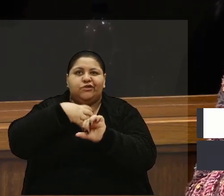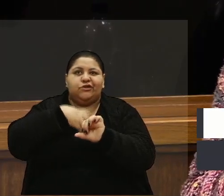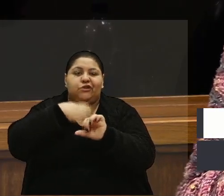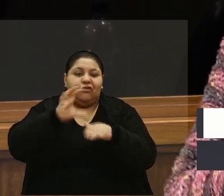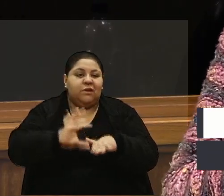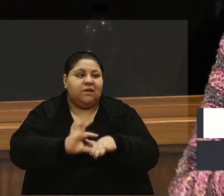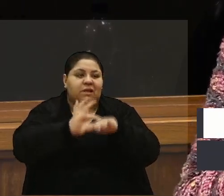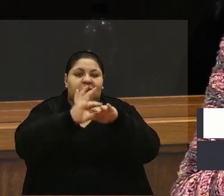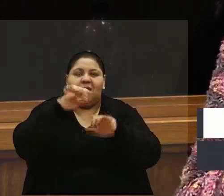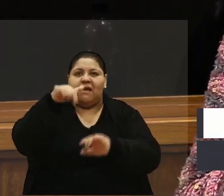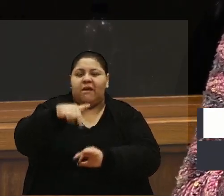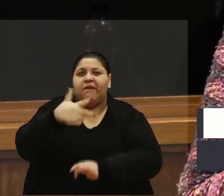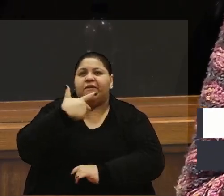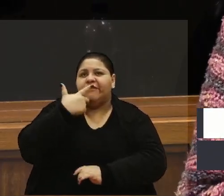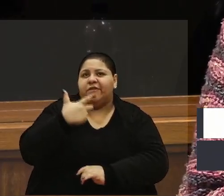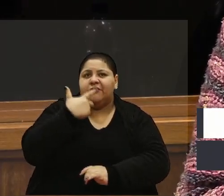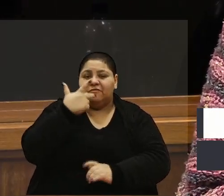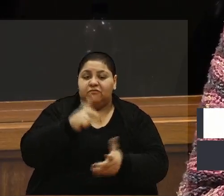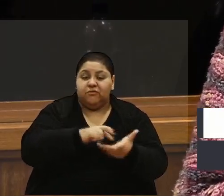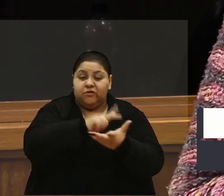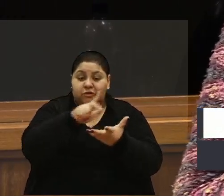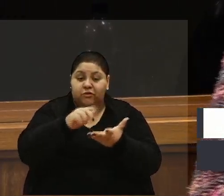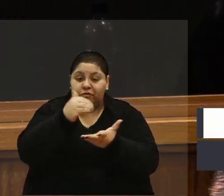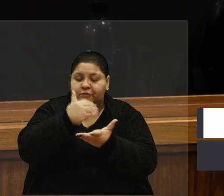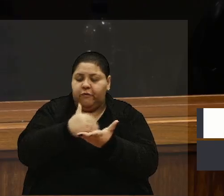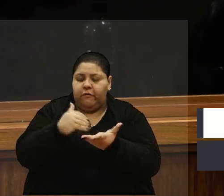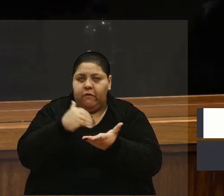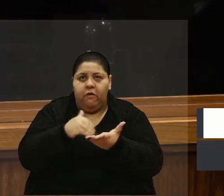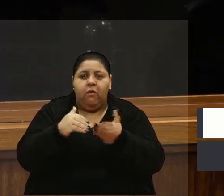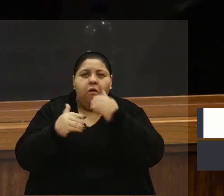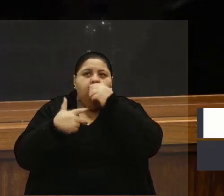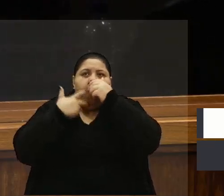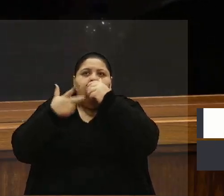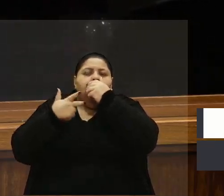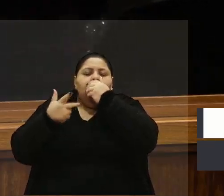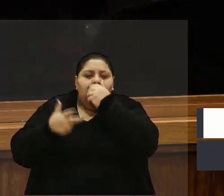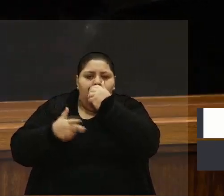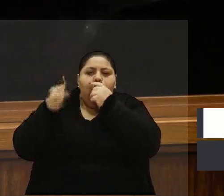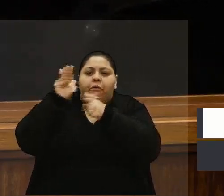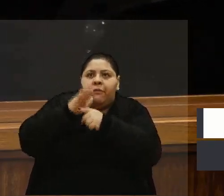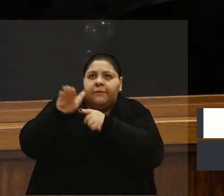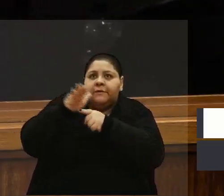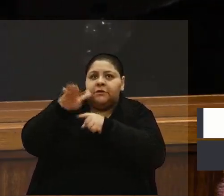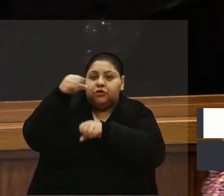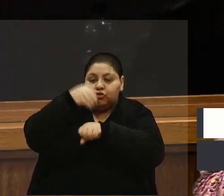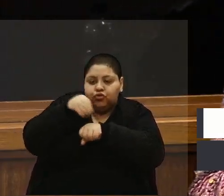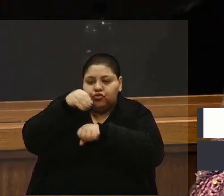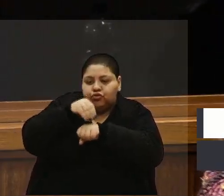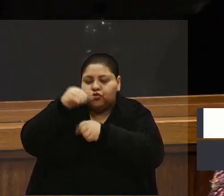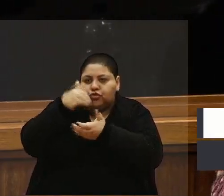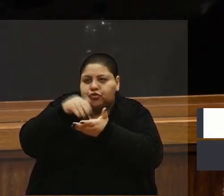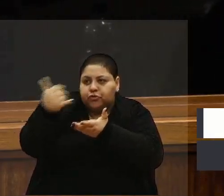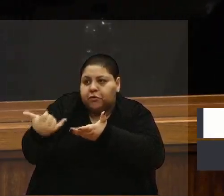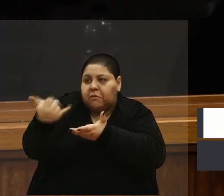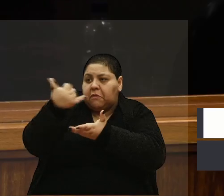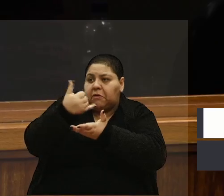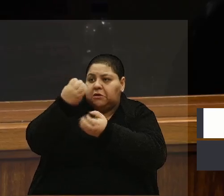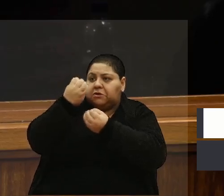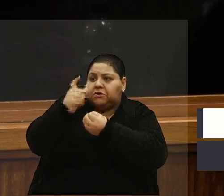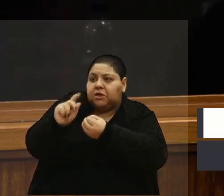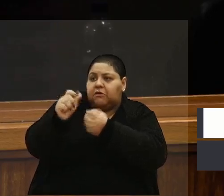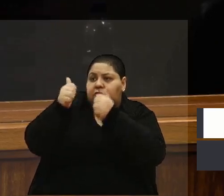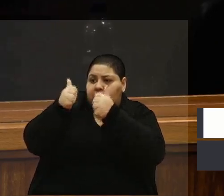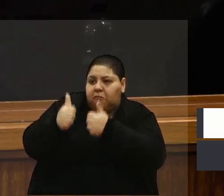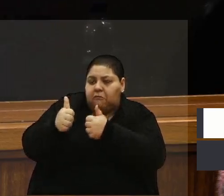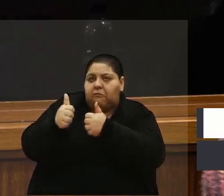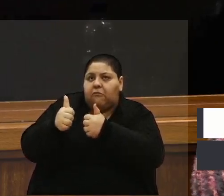aqui. Eu vou falar com vários secretários, coloco as demandas, sugiro coisa, e daí o secretário me diz, beleza, nós vamos atrás